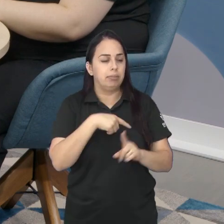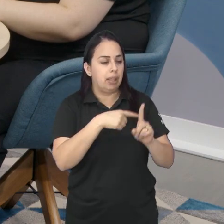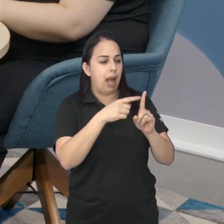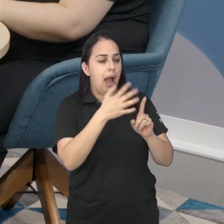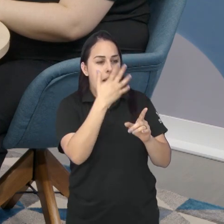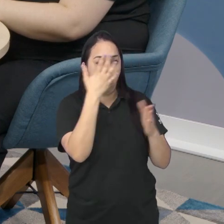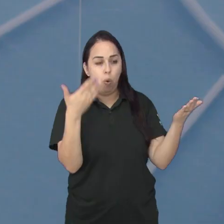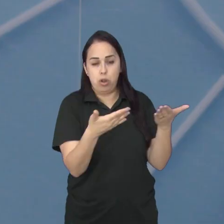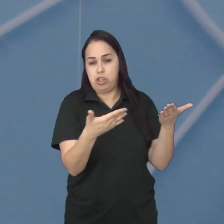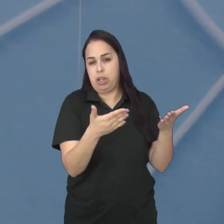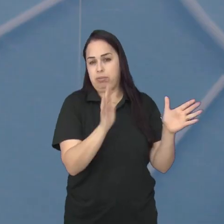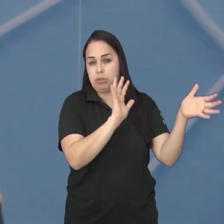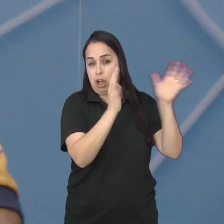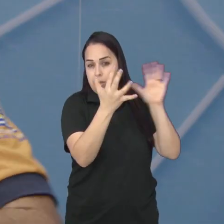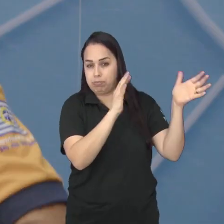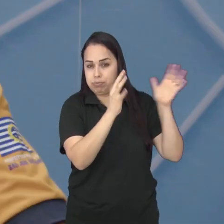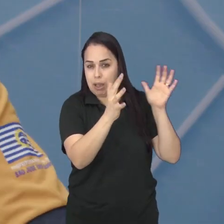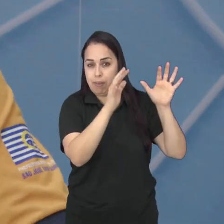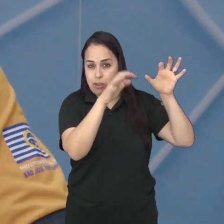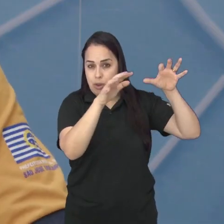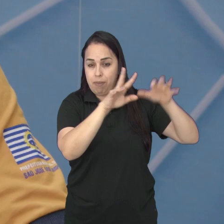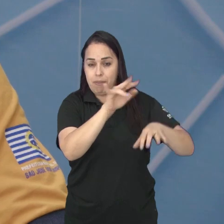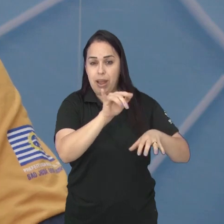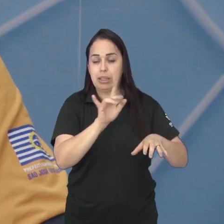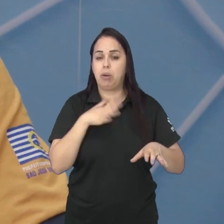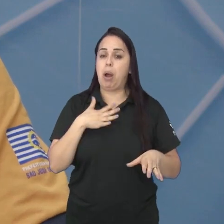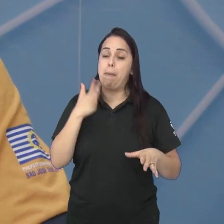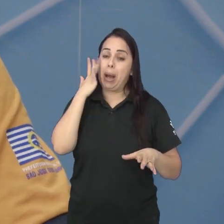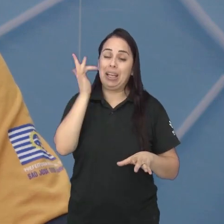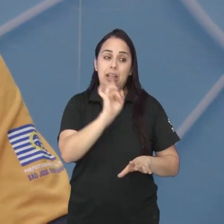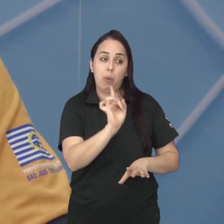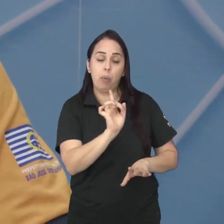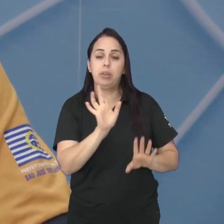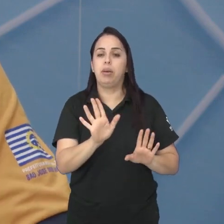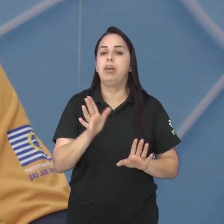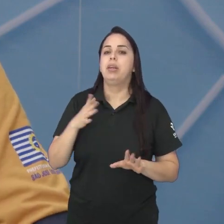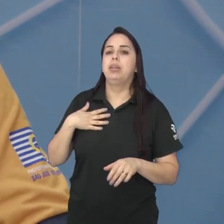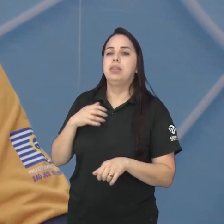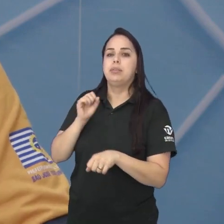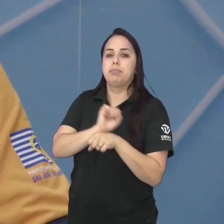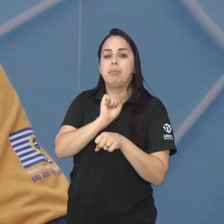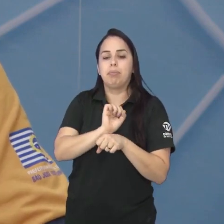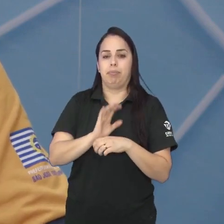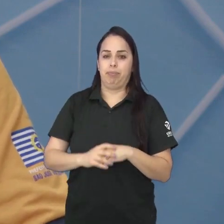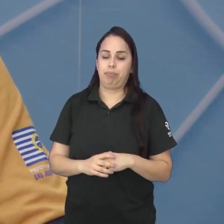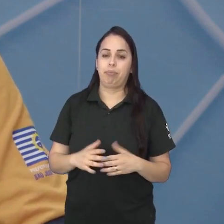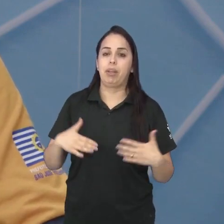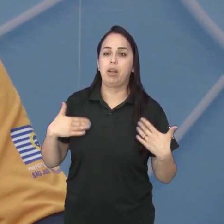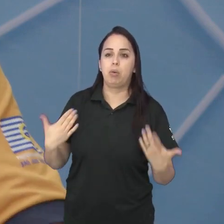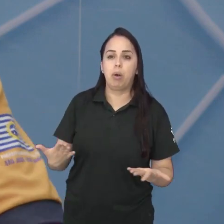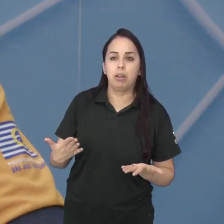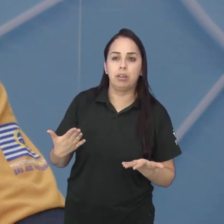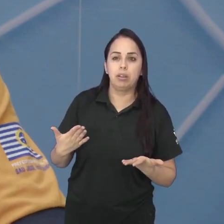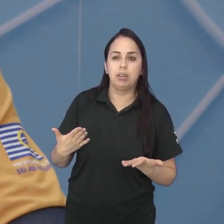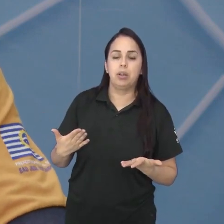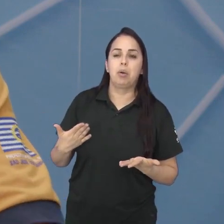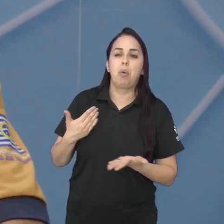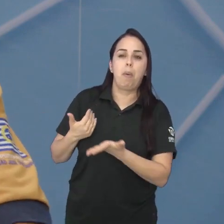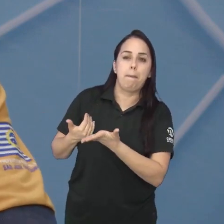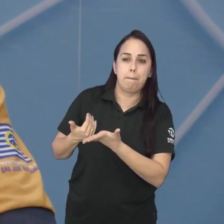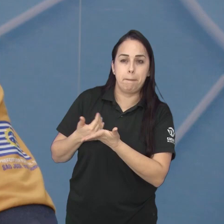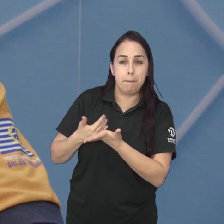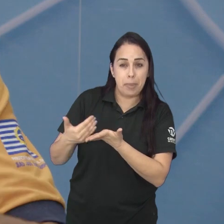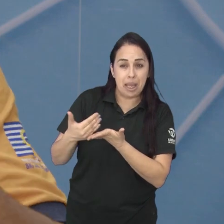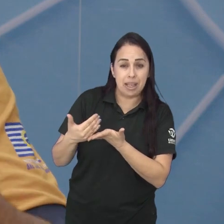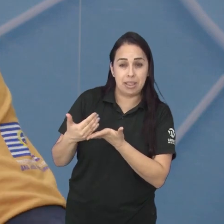previsão de chuva, amanhã já não está, então vamos, né? E também a questão dos sinais, quais são os sinais? Quando